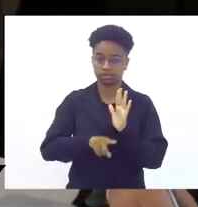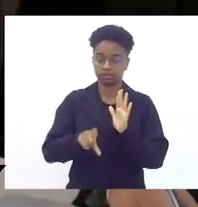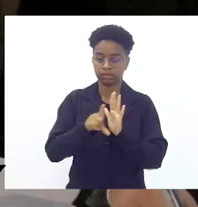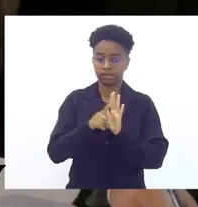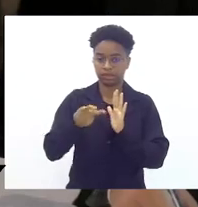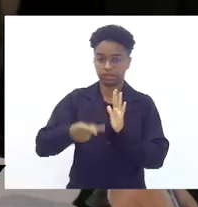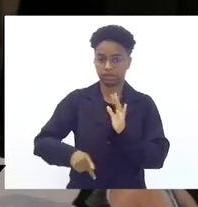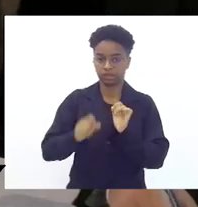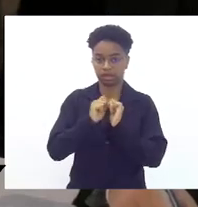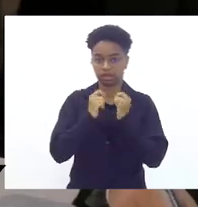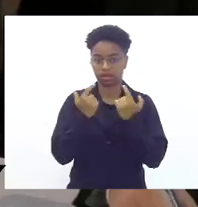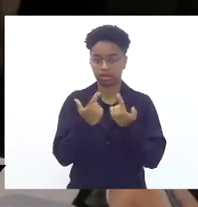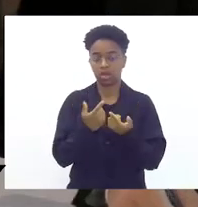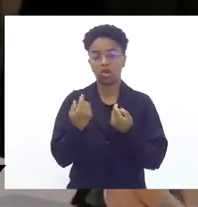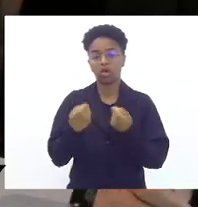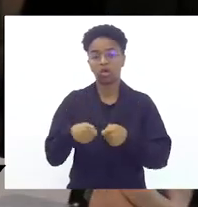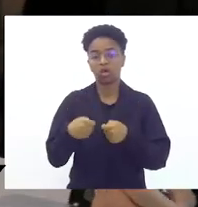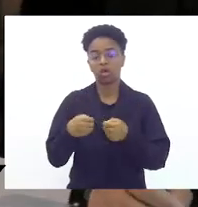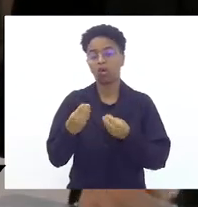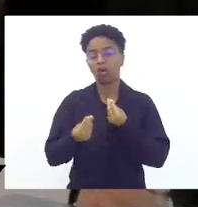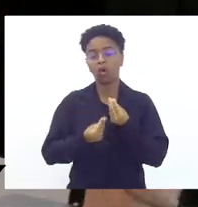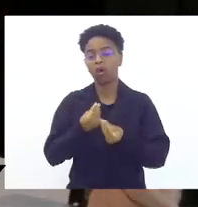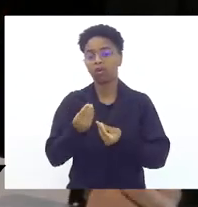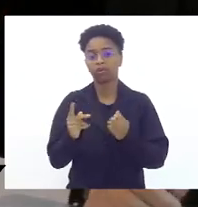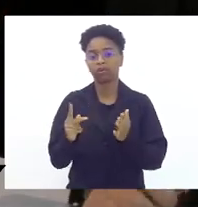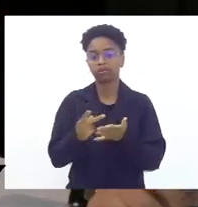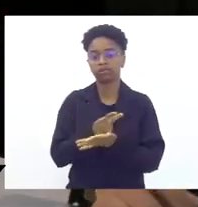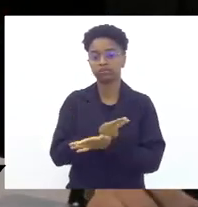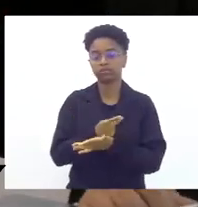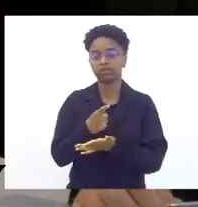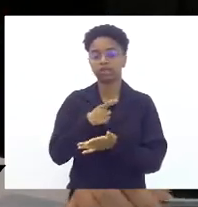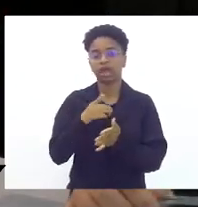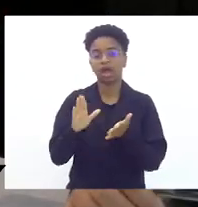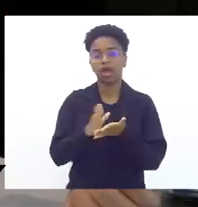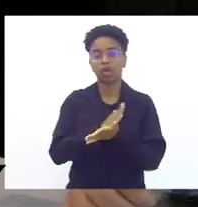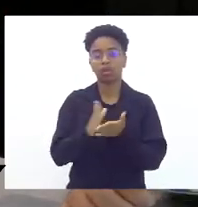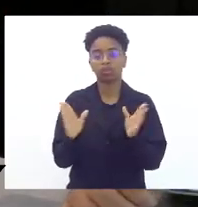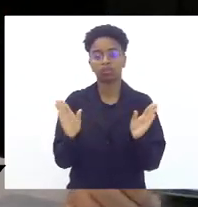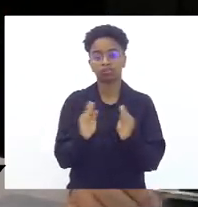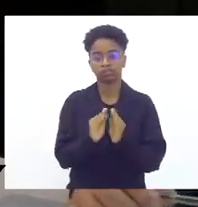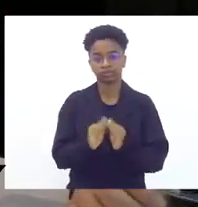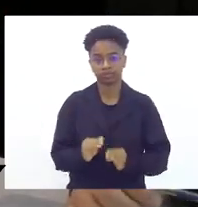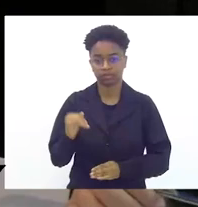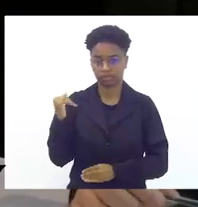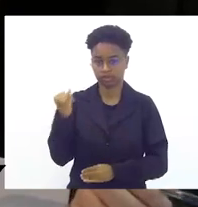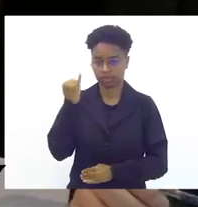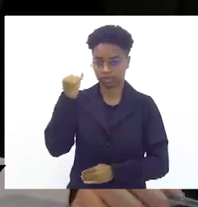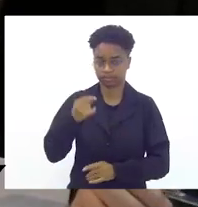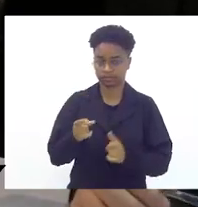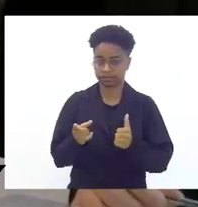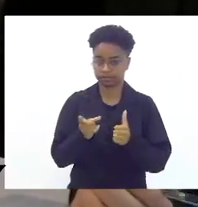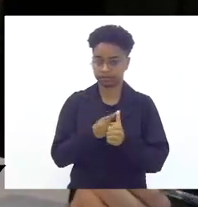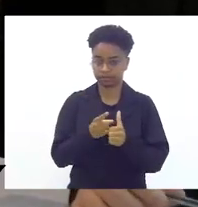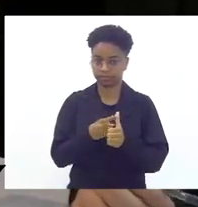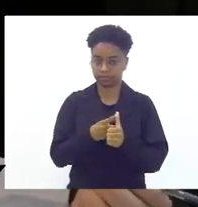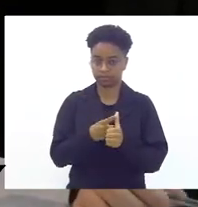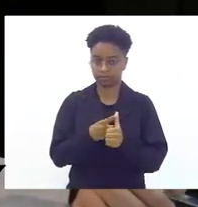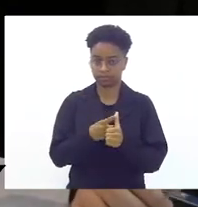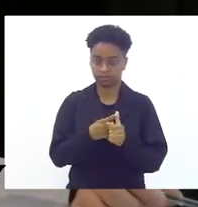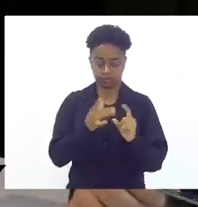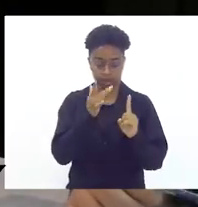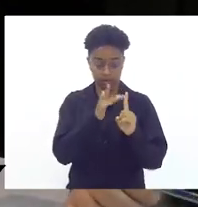lei da alérgica como deve ser esse procedimento assim alguns algumas sínteses importantes primeiro é a vítima